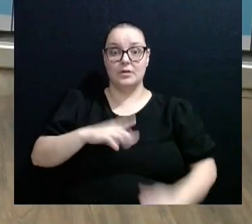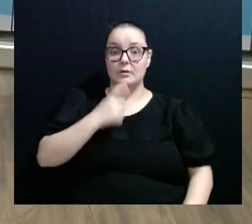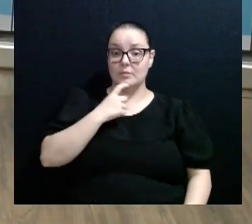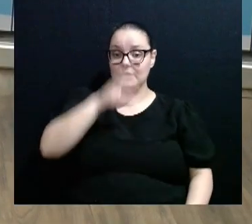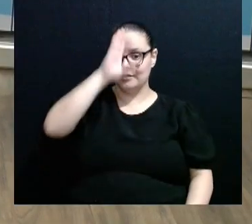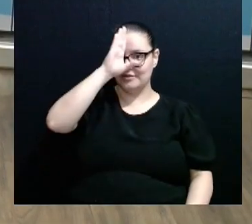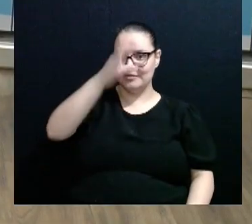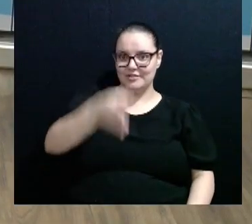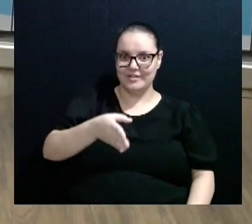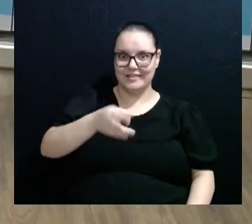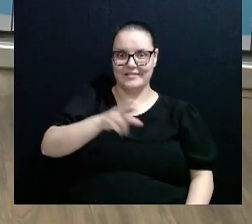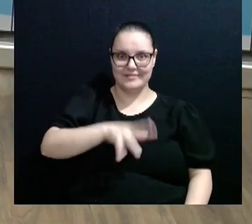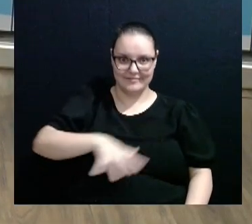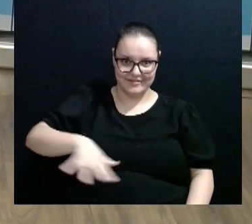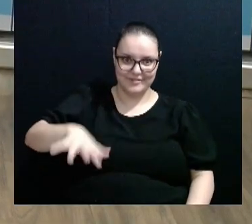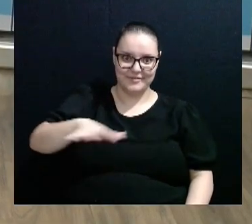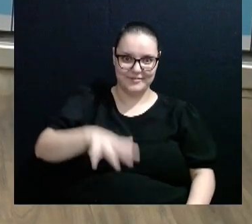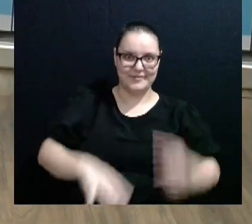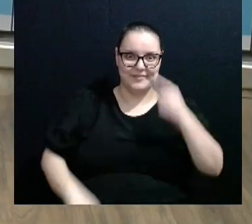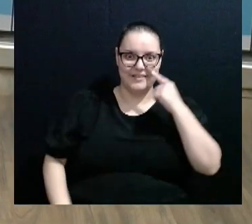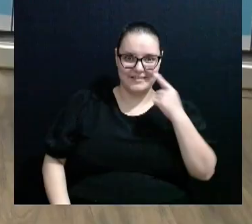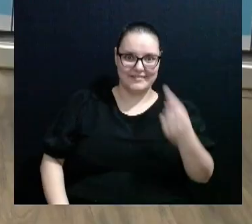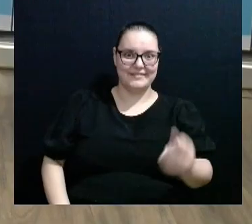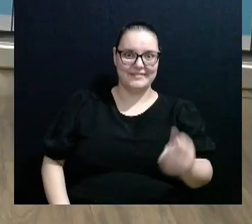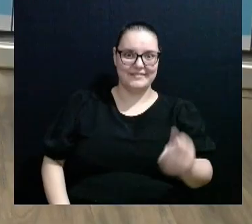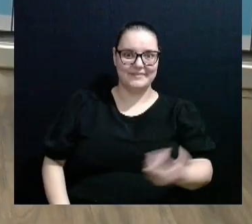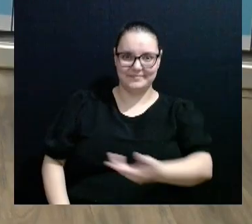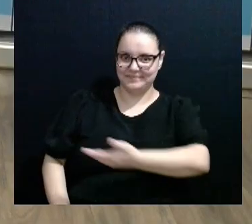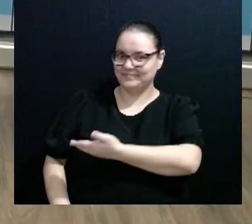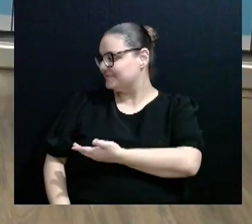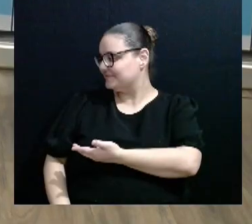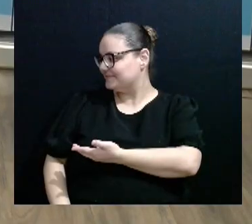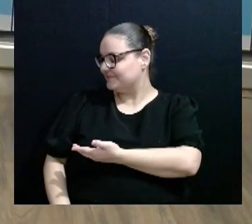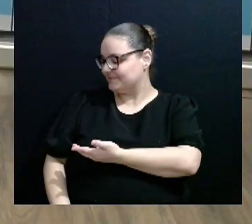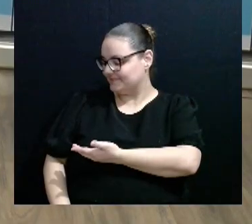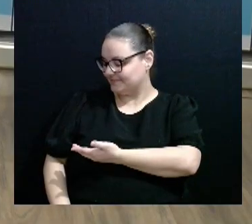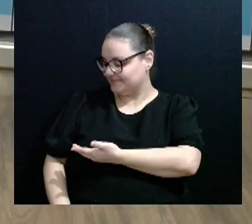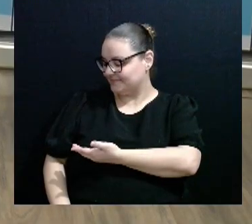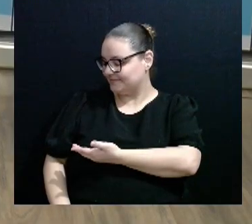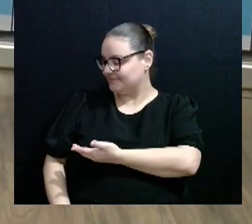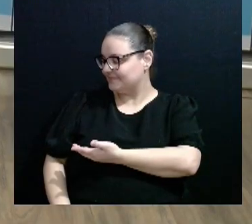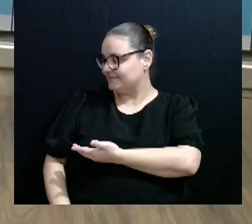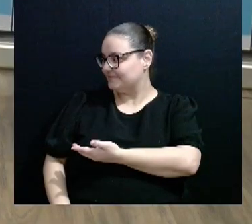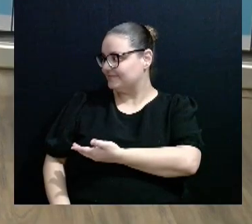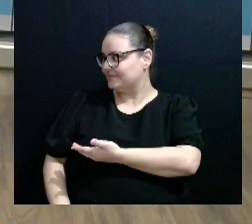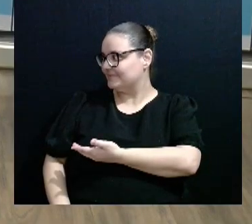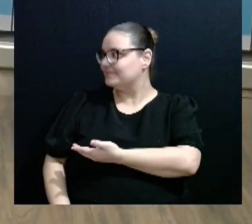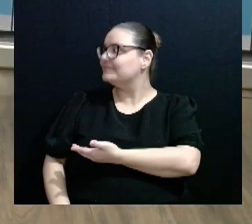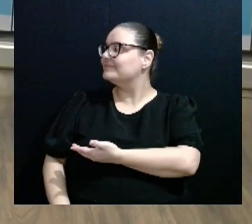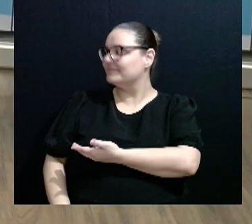né? Pode ir direto no número que aparece aqui embaixo da sua tela. É o